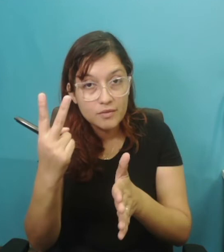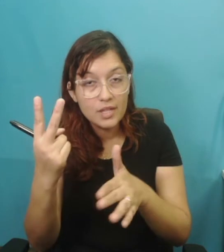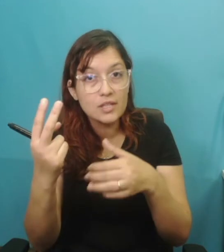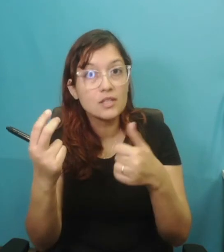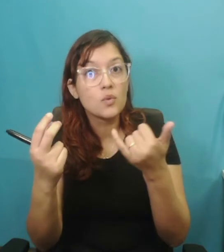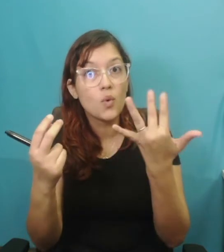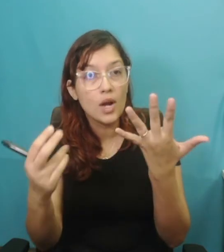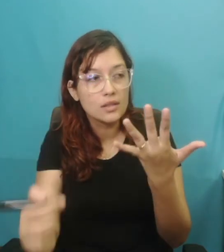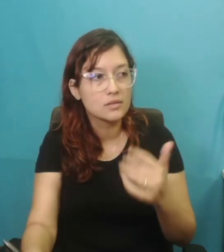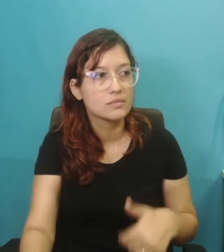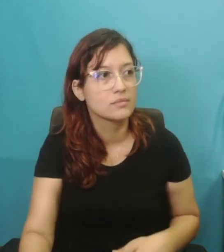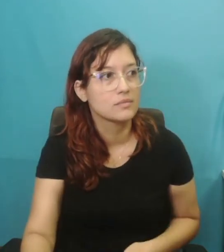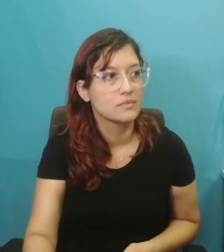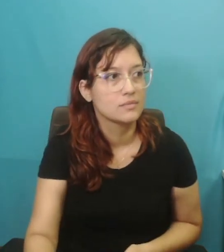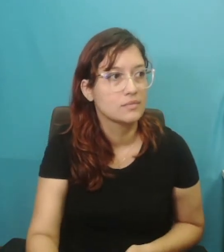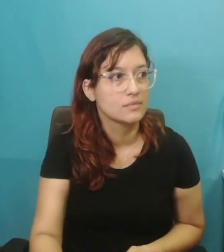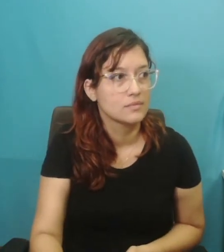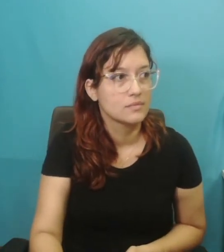segundos.